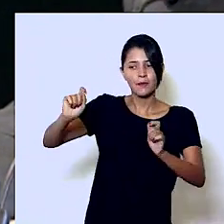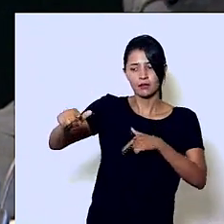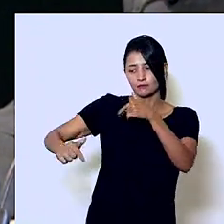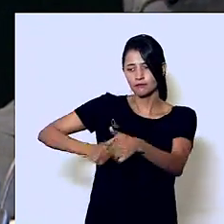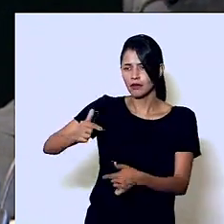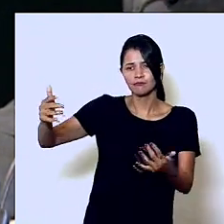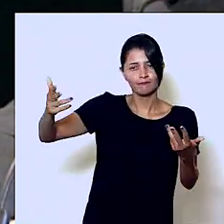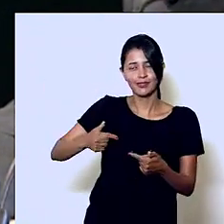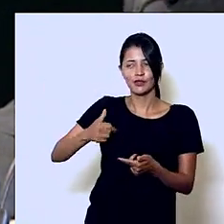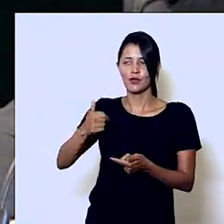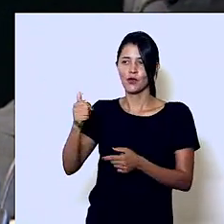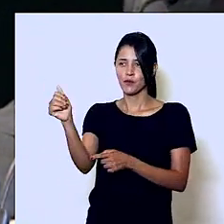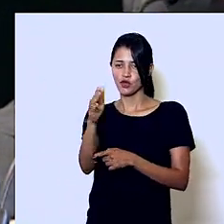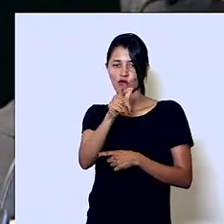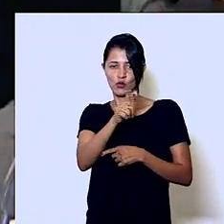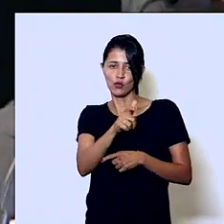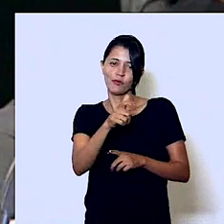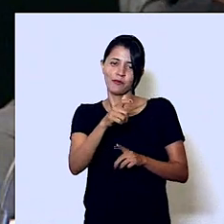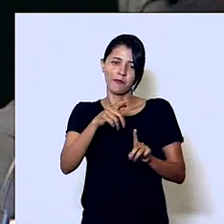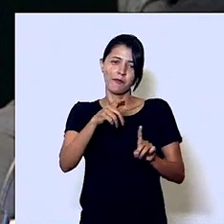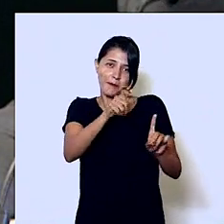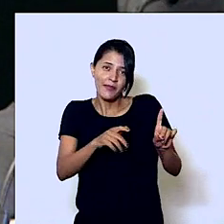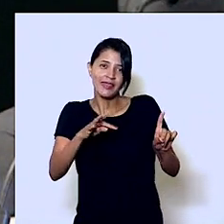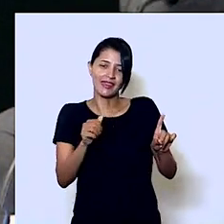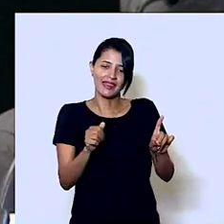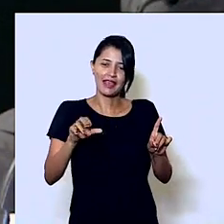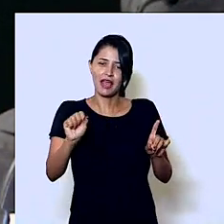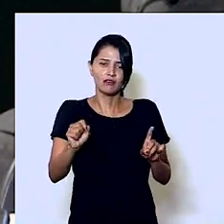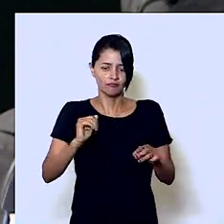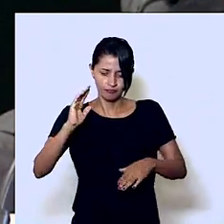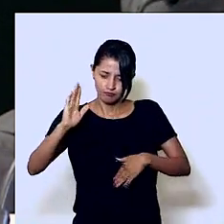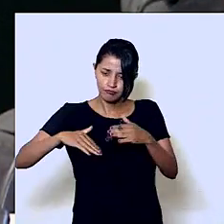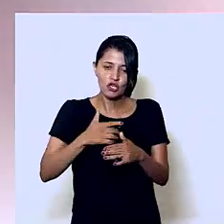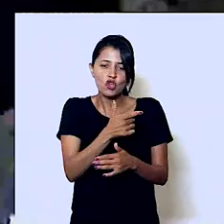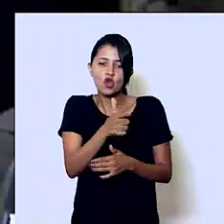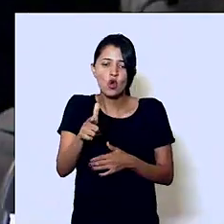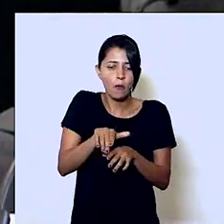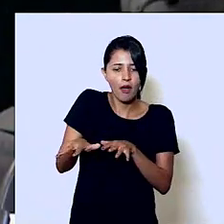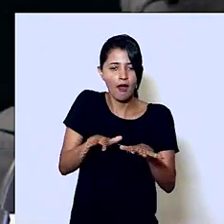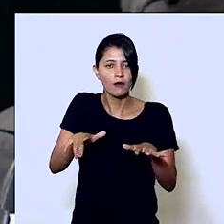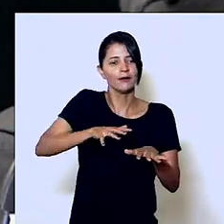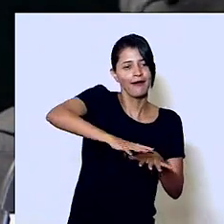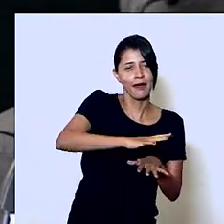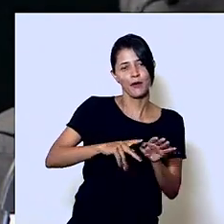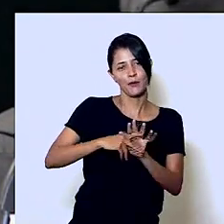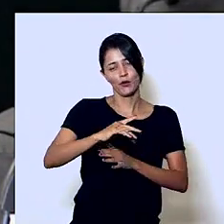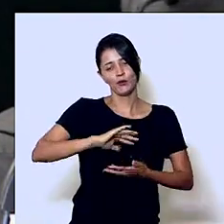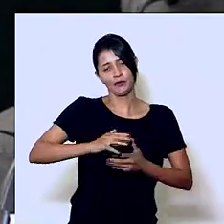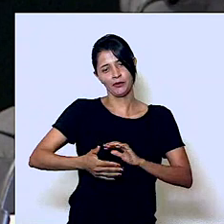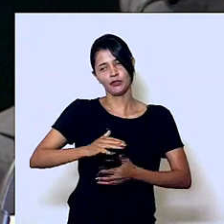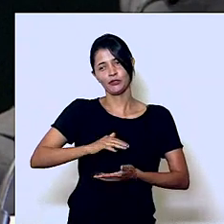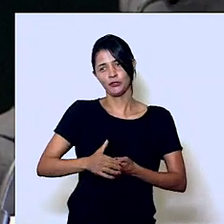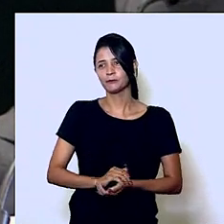Paulo Tasso se desdobrou nas diversas outras áreas de atuação do Itamaraty, nós fomos